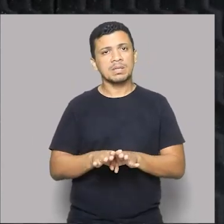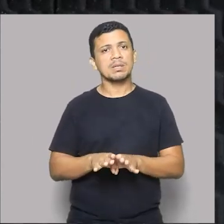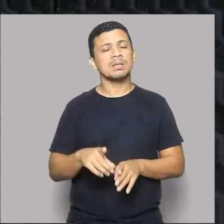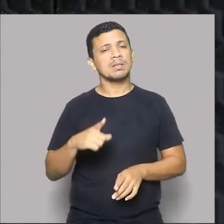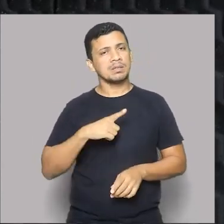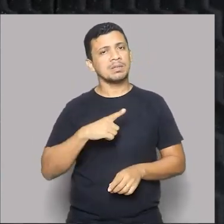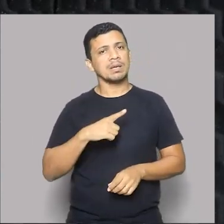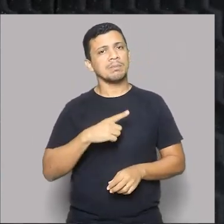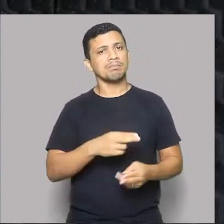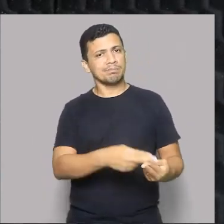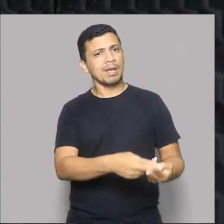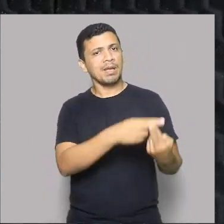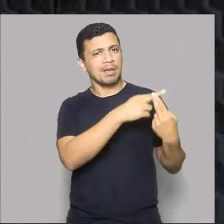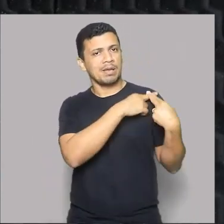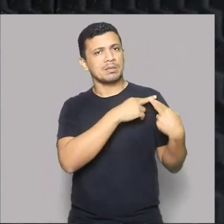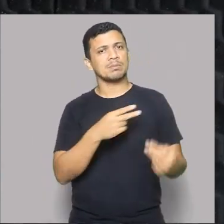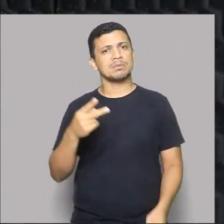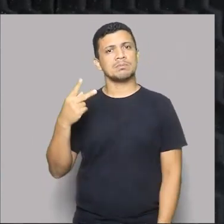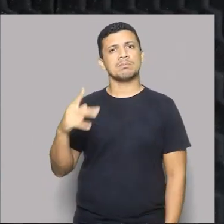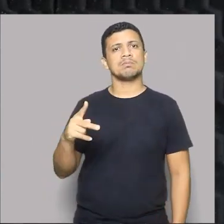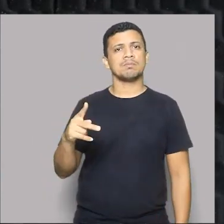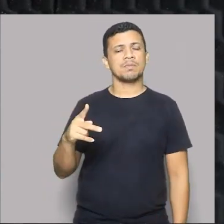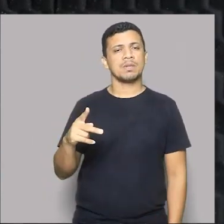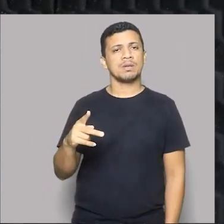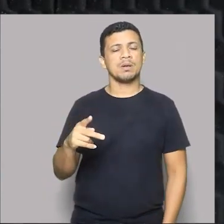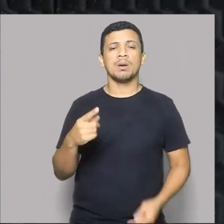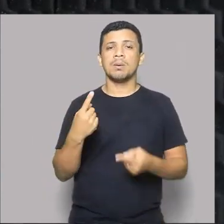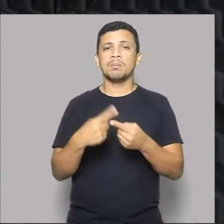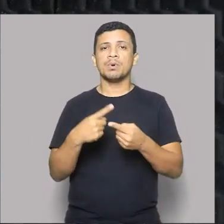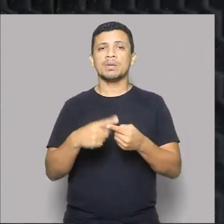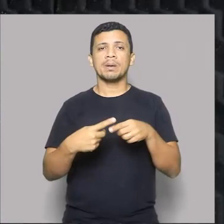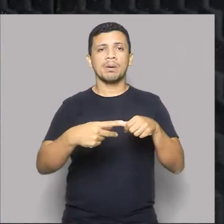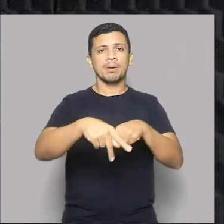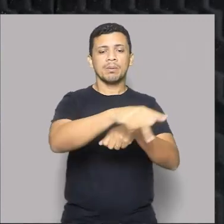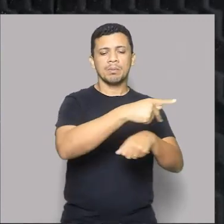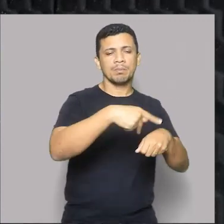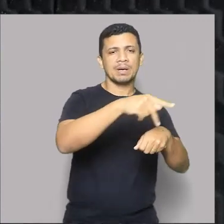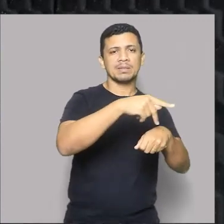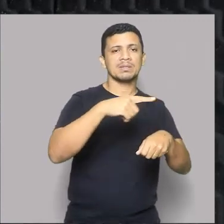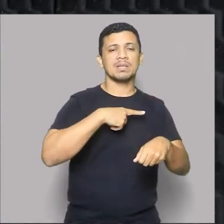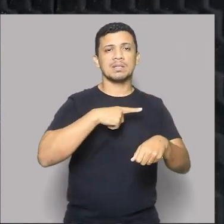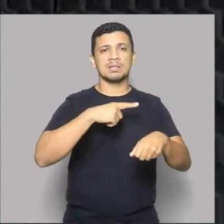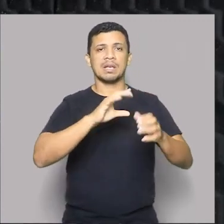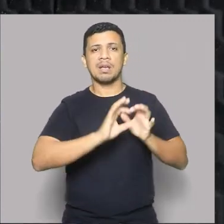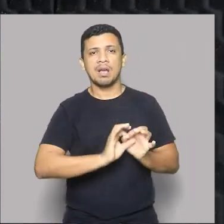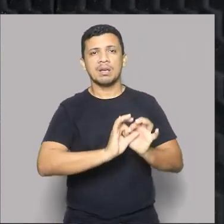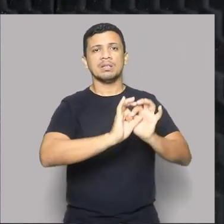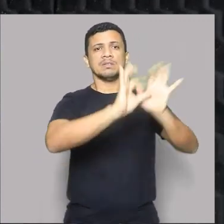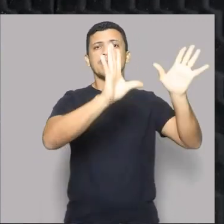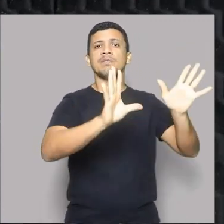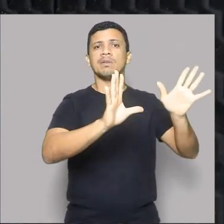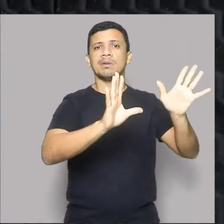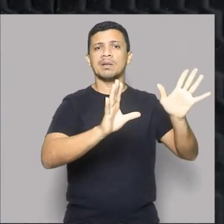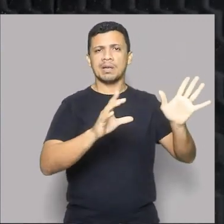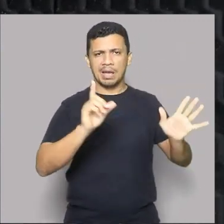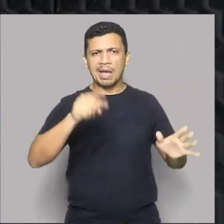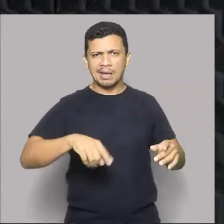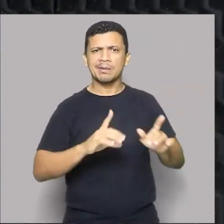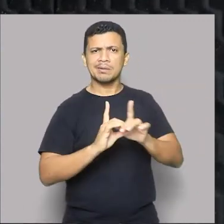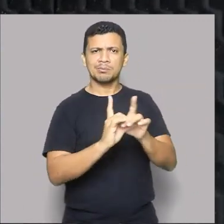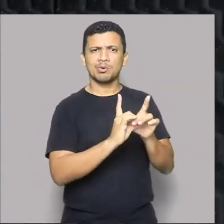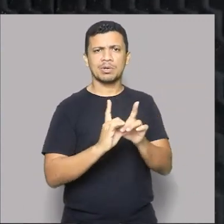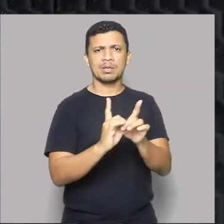seus deveres. Afinal, por ser um país que tem a soberania democrática, este povo